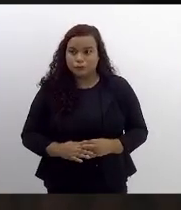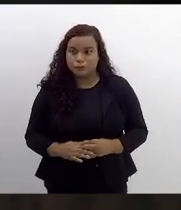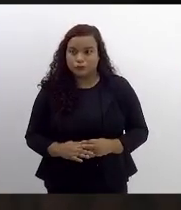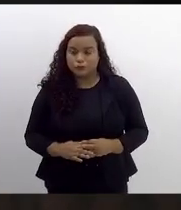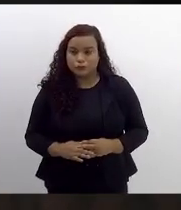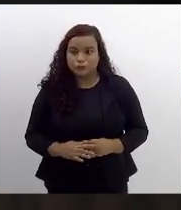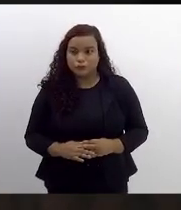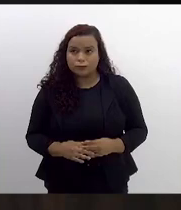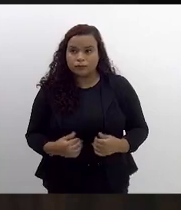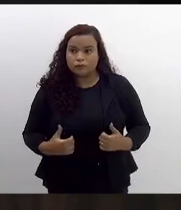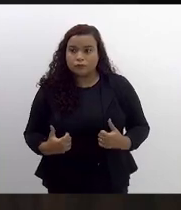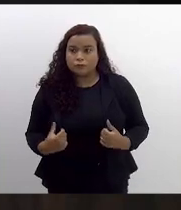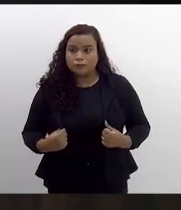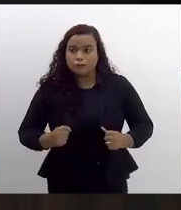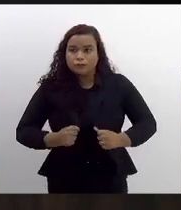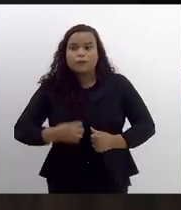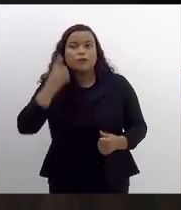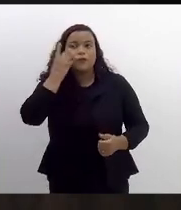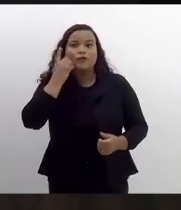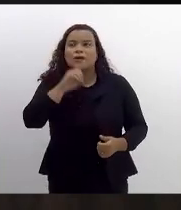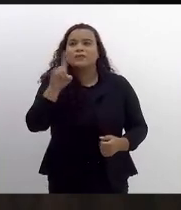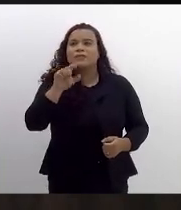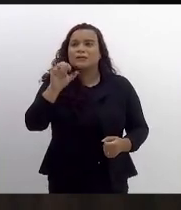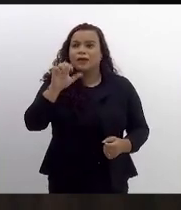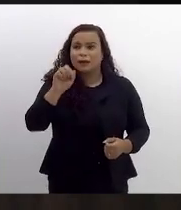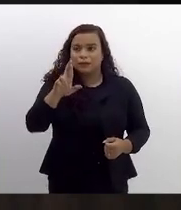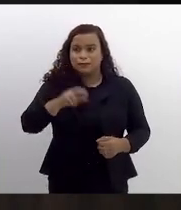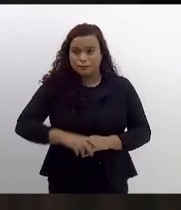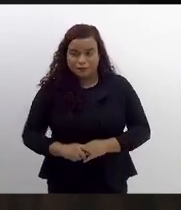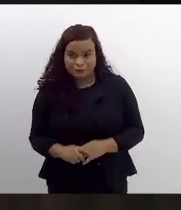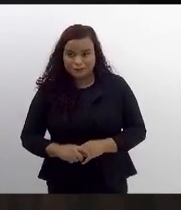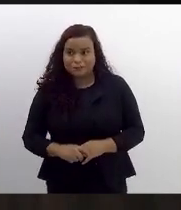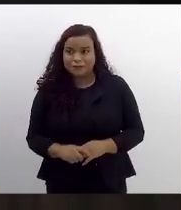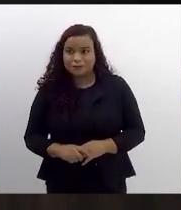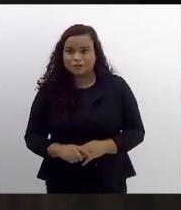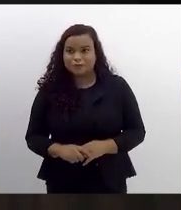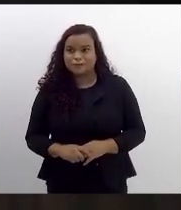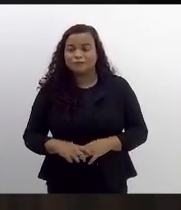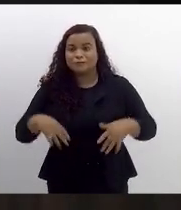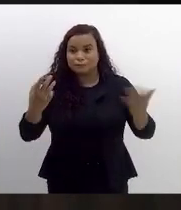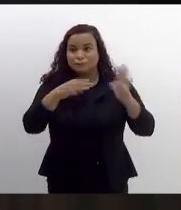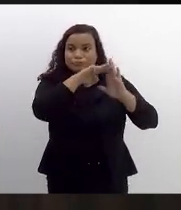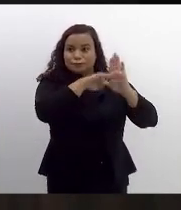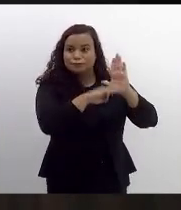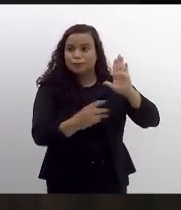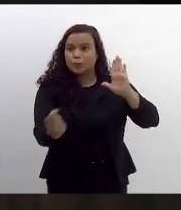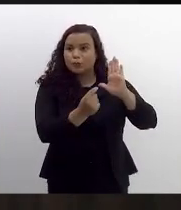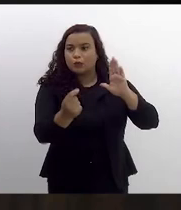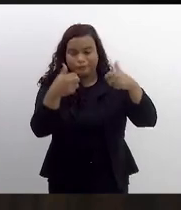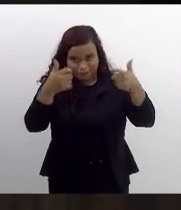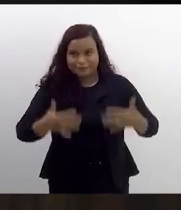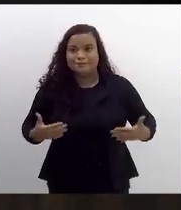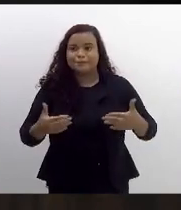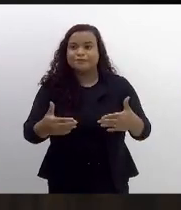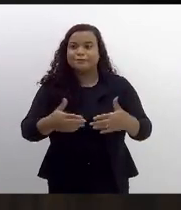E aí o deputado Zaca e vamos à pauta